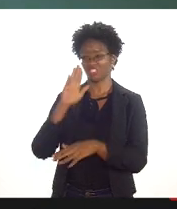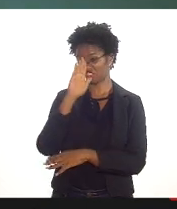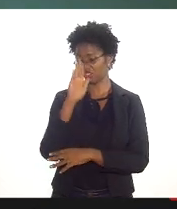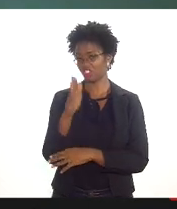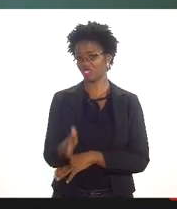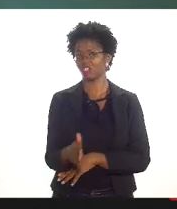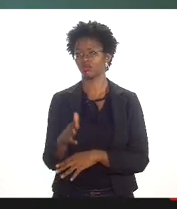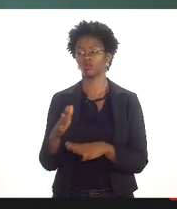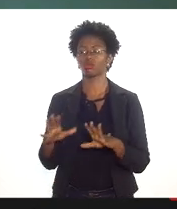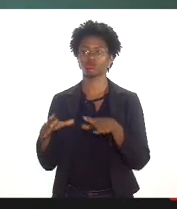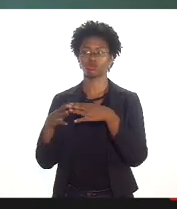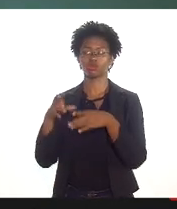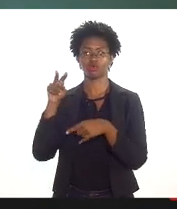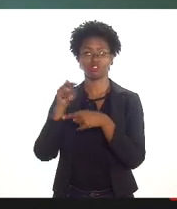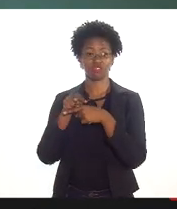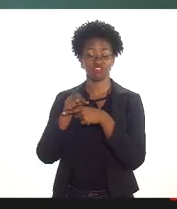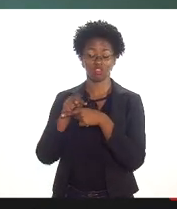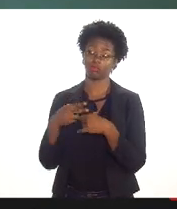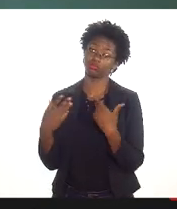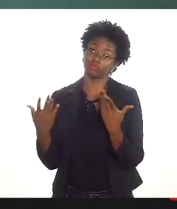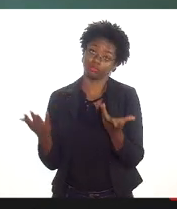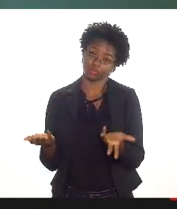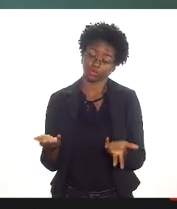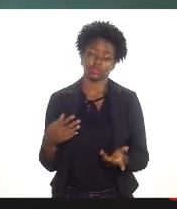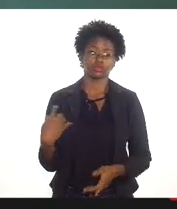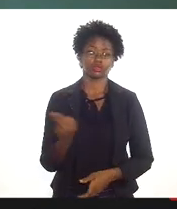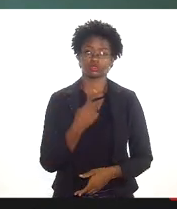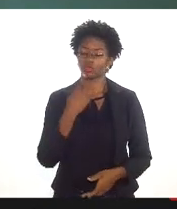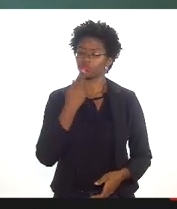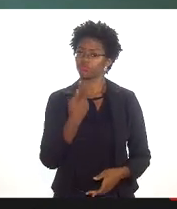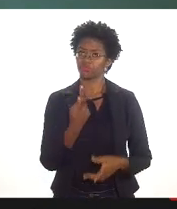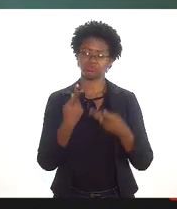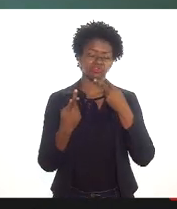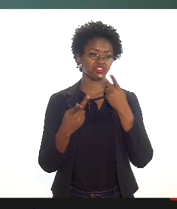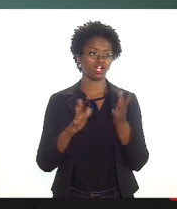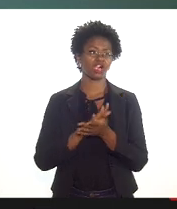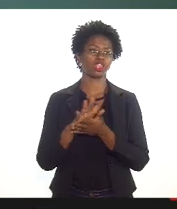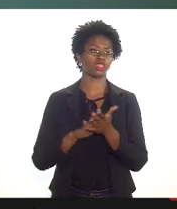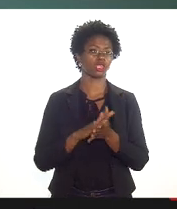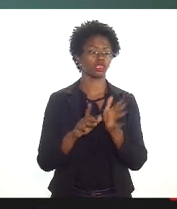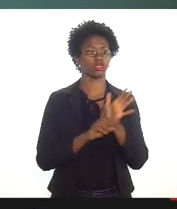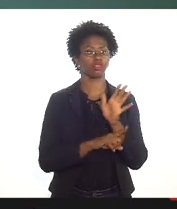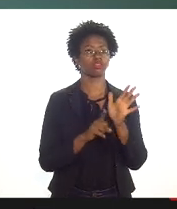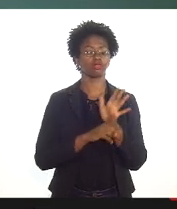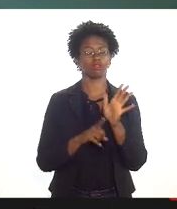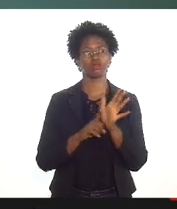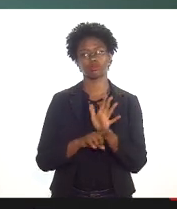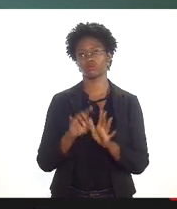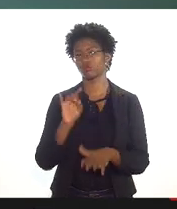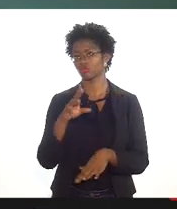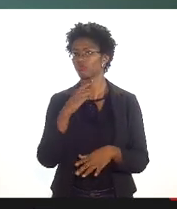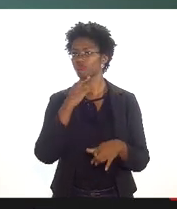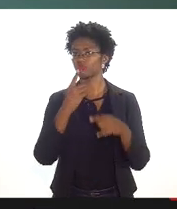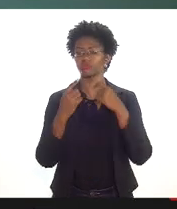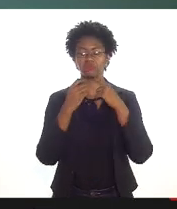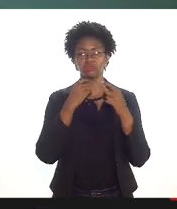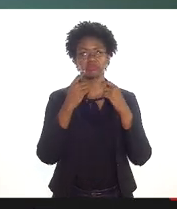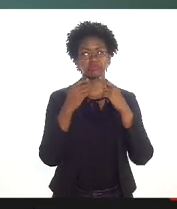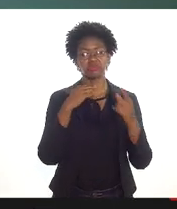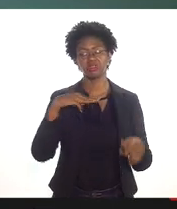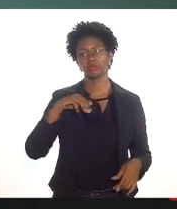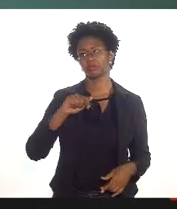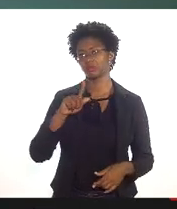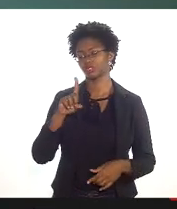órgãos de fiscalização. Então, a gente procurou não falar das deduções, só do ponto de vista, mas assim, as dúvidas que a Magda levantou